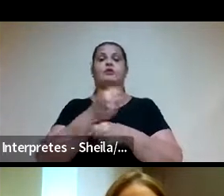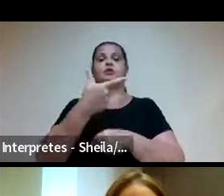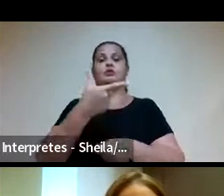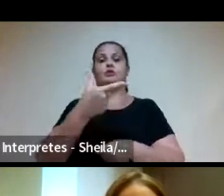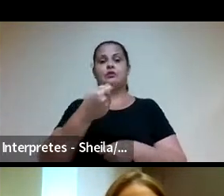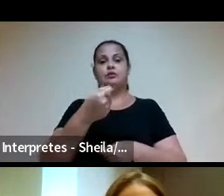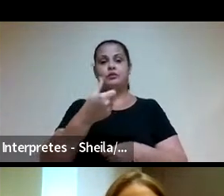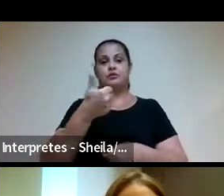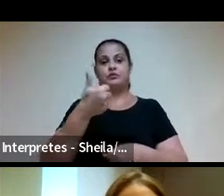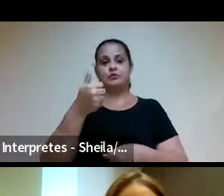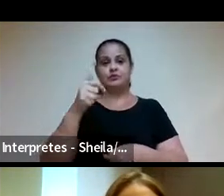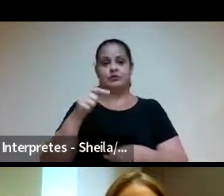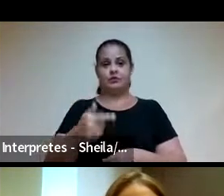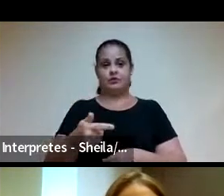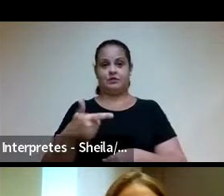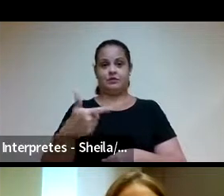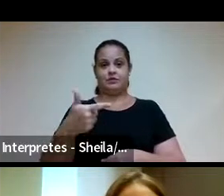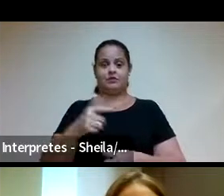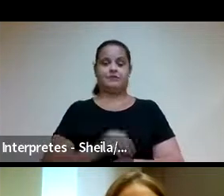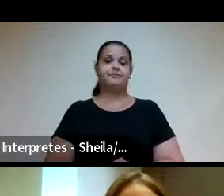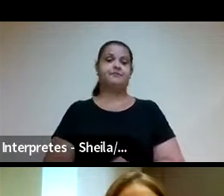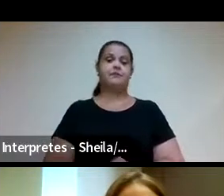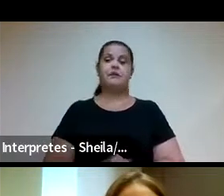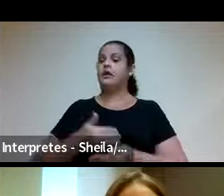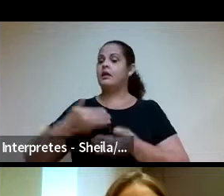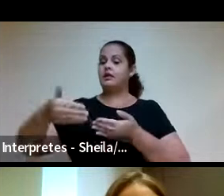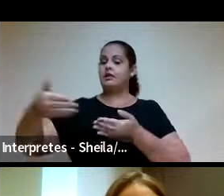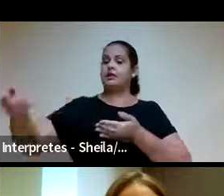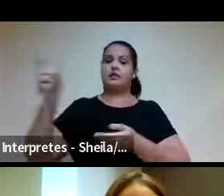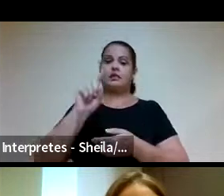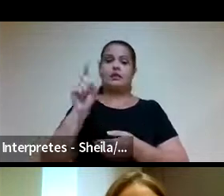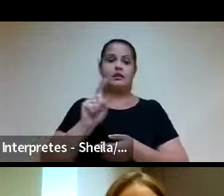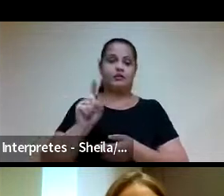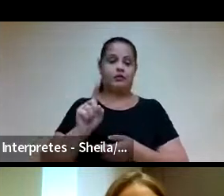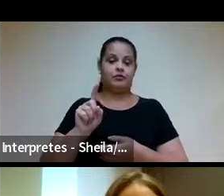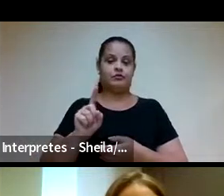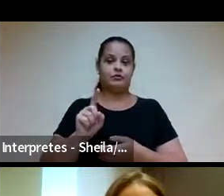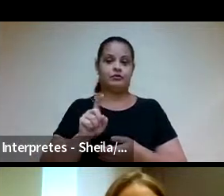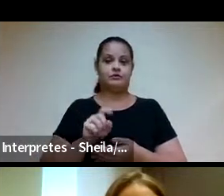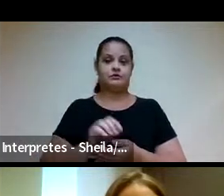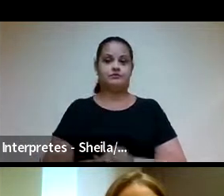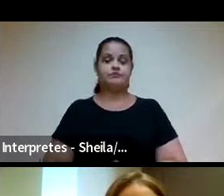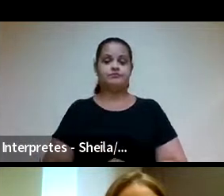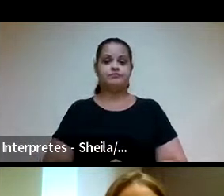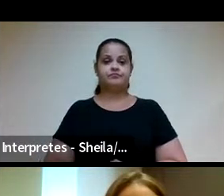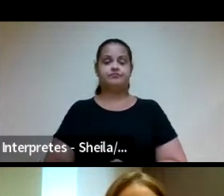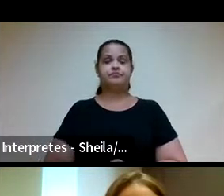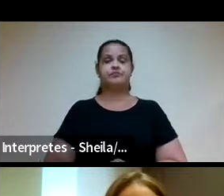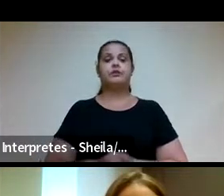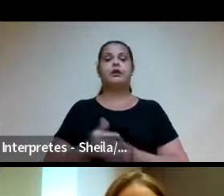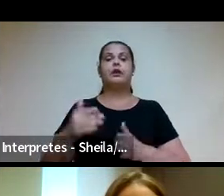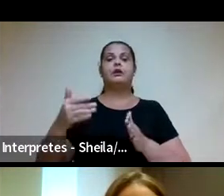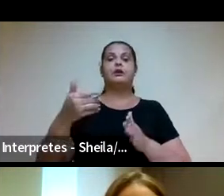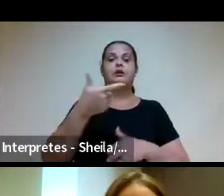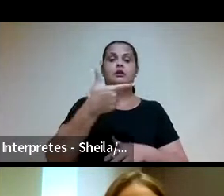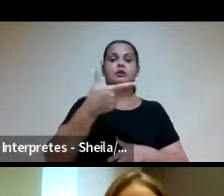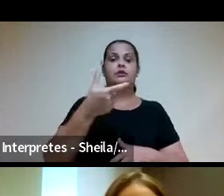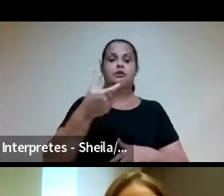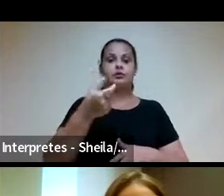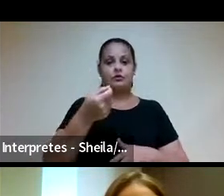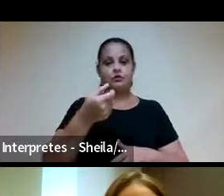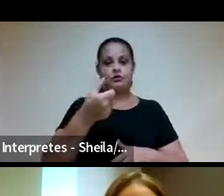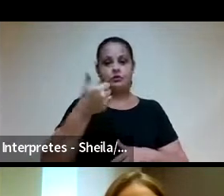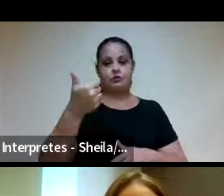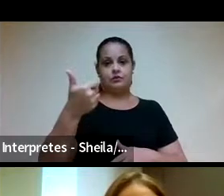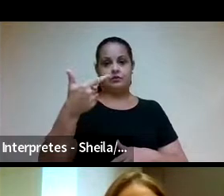Ela não avança até o presente momento. Ou seja, durante o lapso de 2012 até o presente momento, não